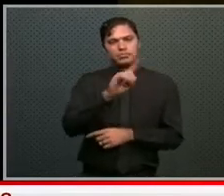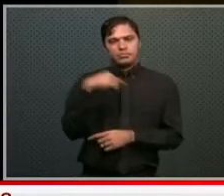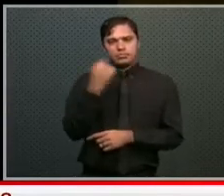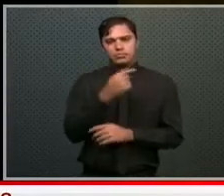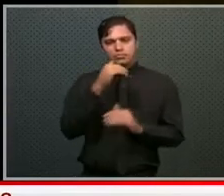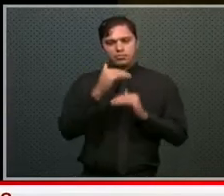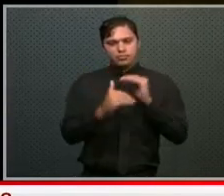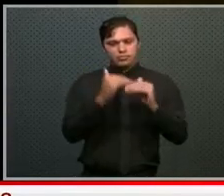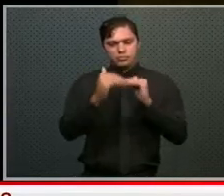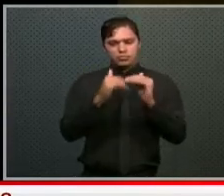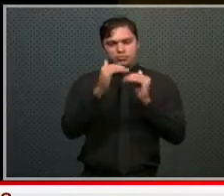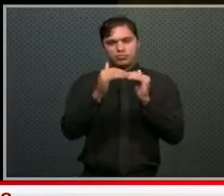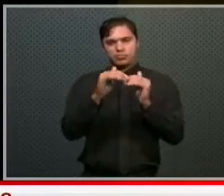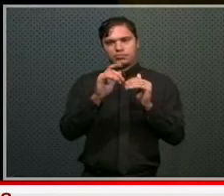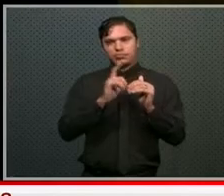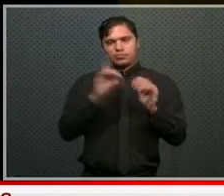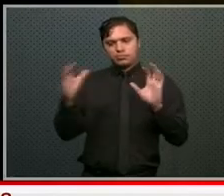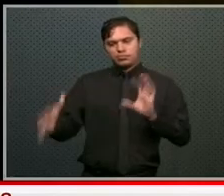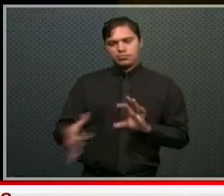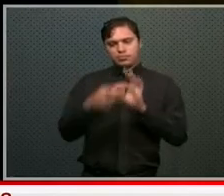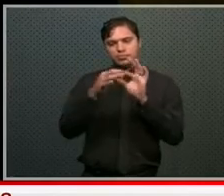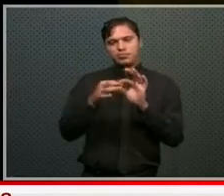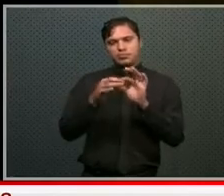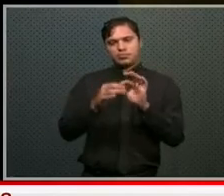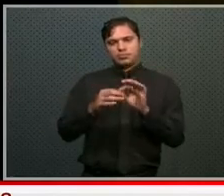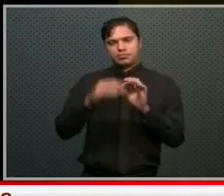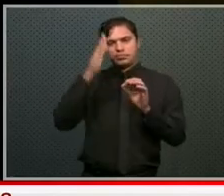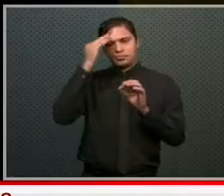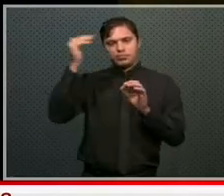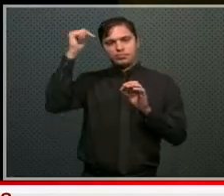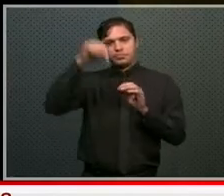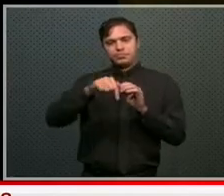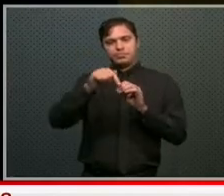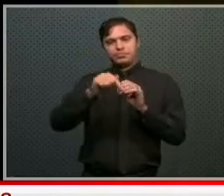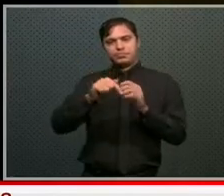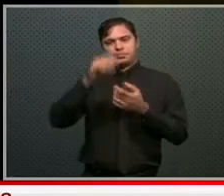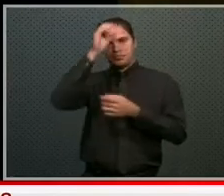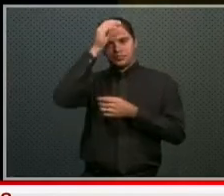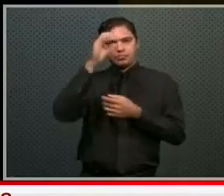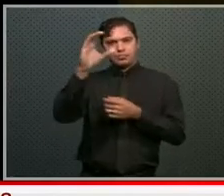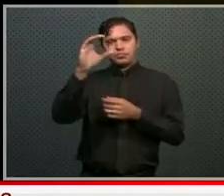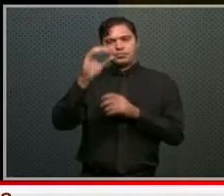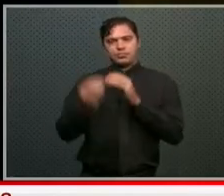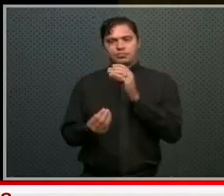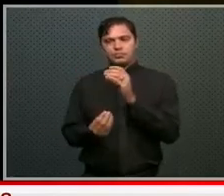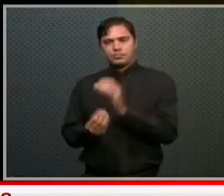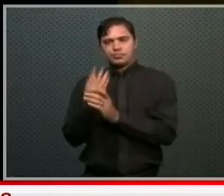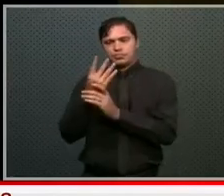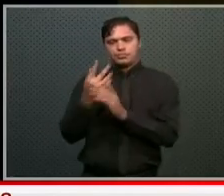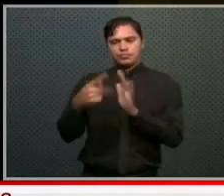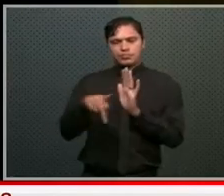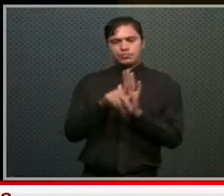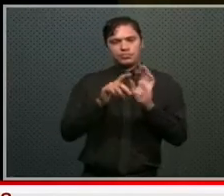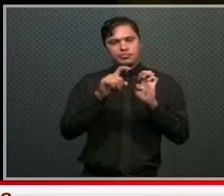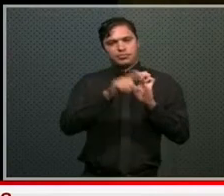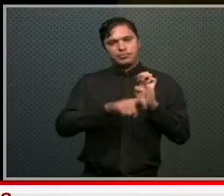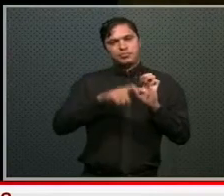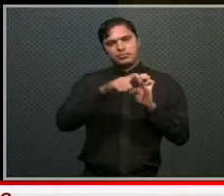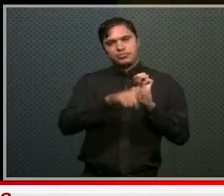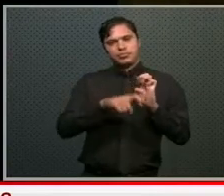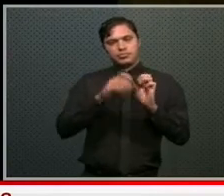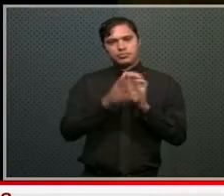processos que estão todos eles vinculados esse sucesso que é a ciência instituída pela pela Embrapa